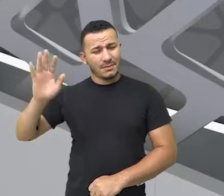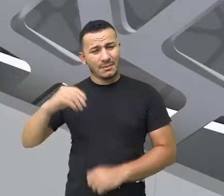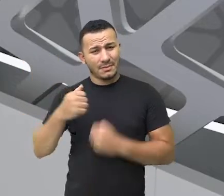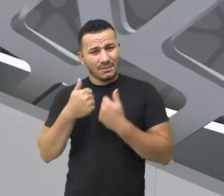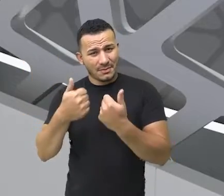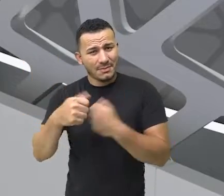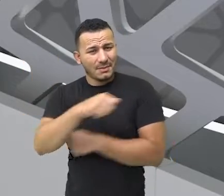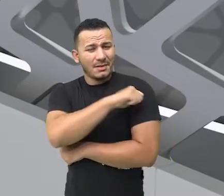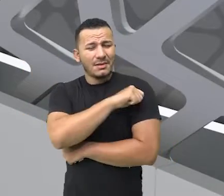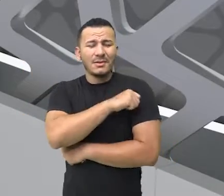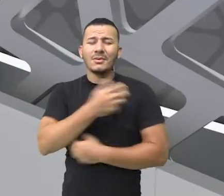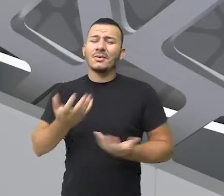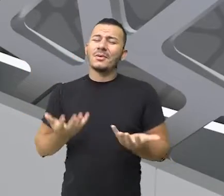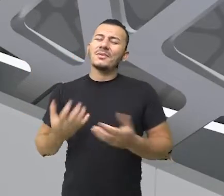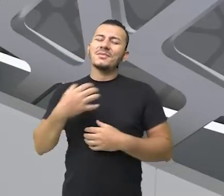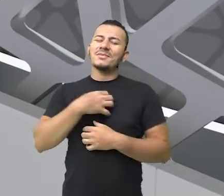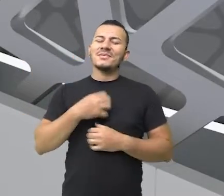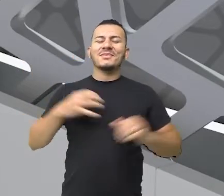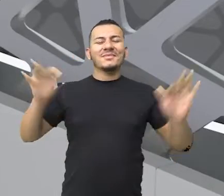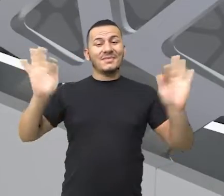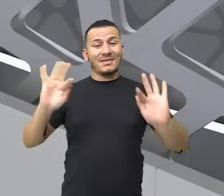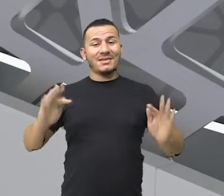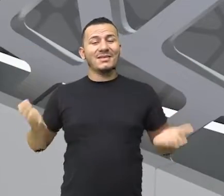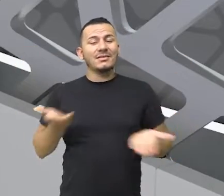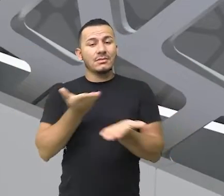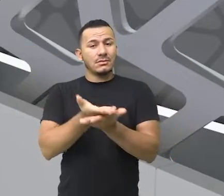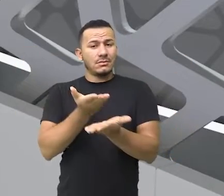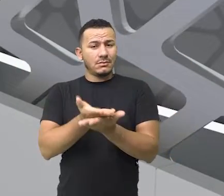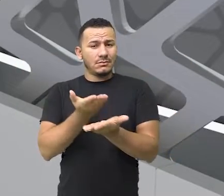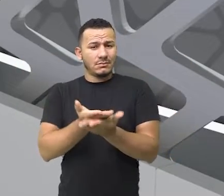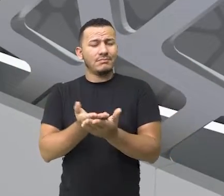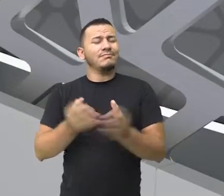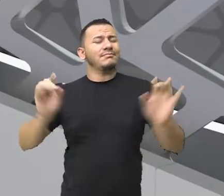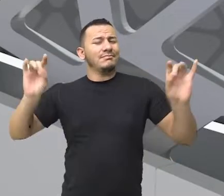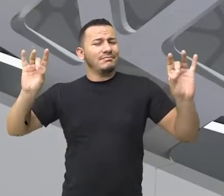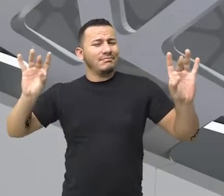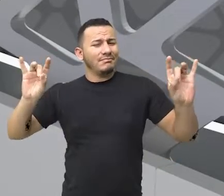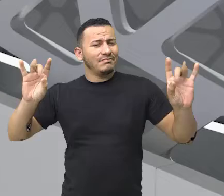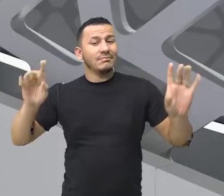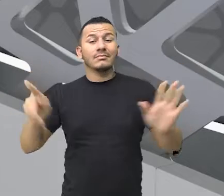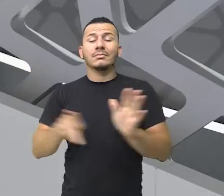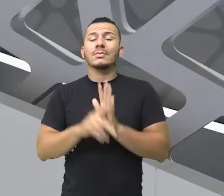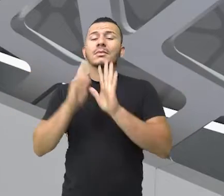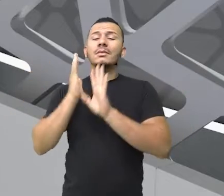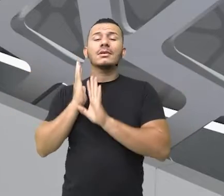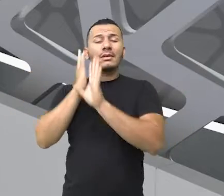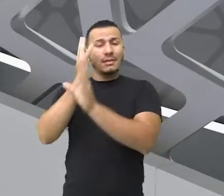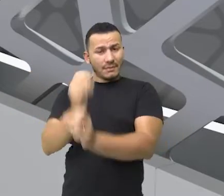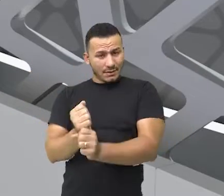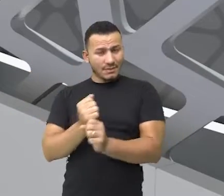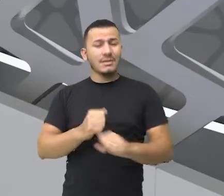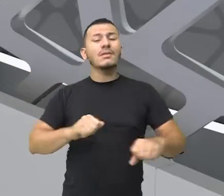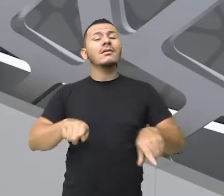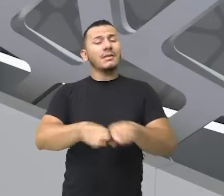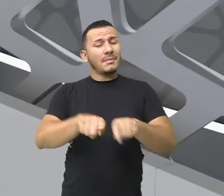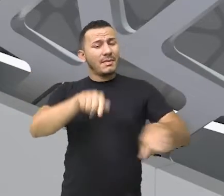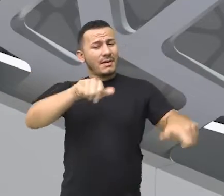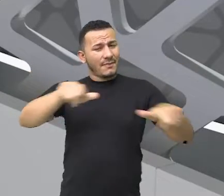pessoal! Fico muito feliz de estar com vocês nessa aula de hoje, muito especial de revisão